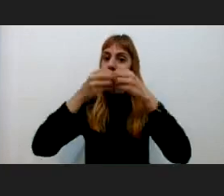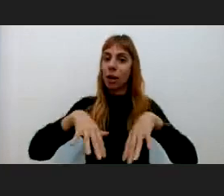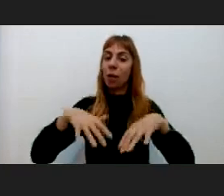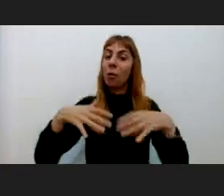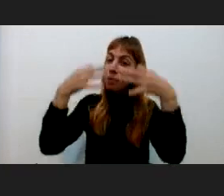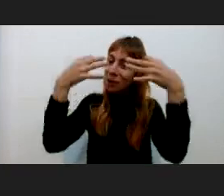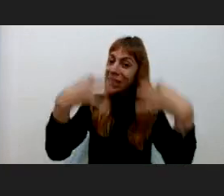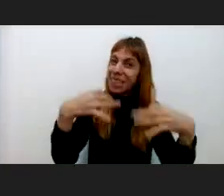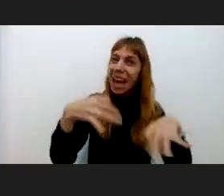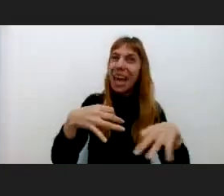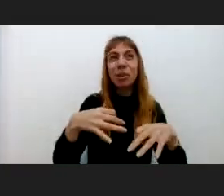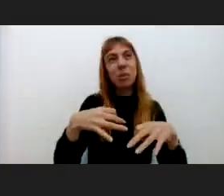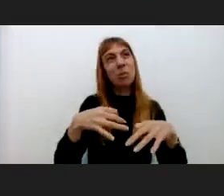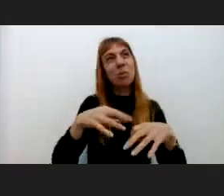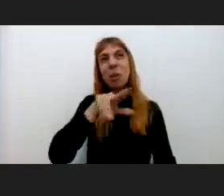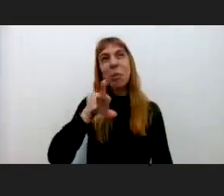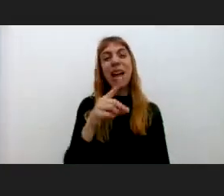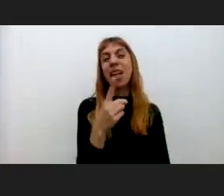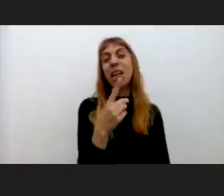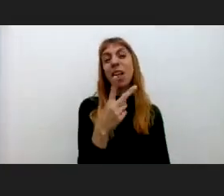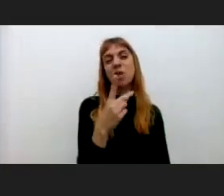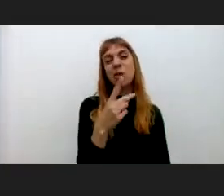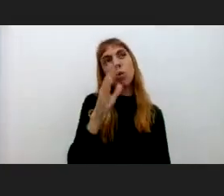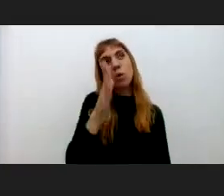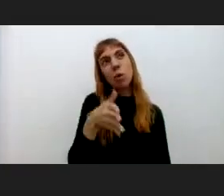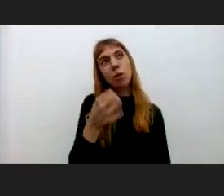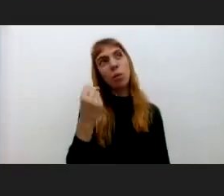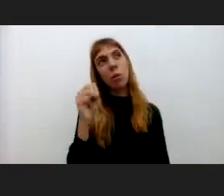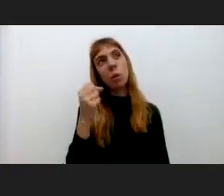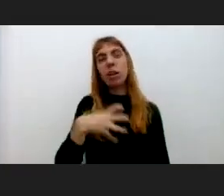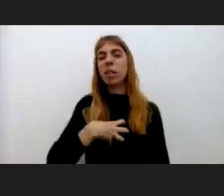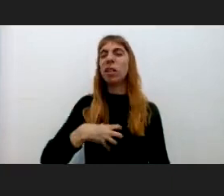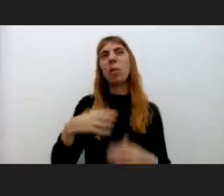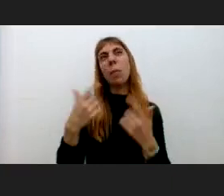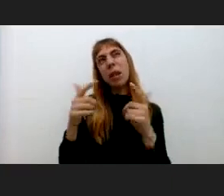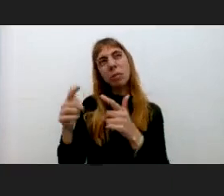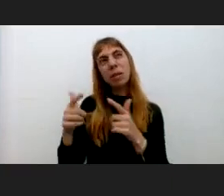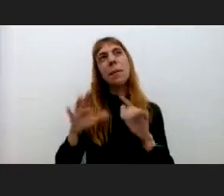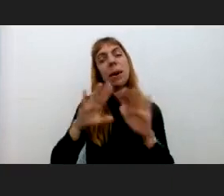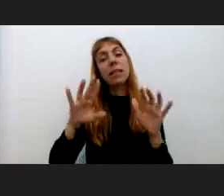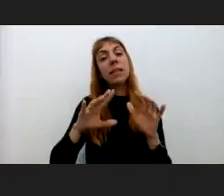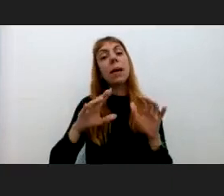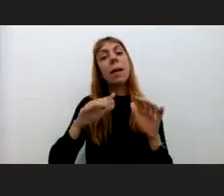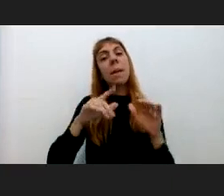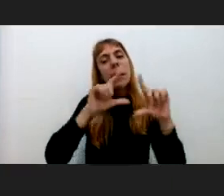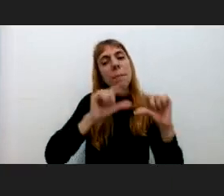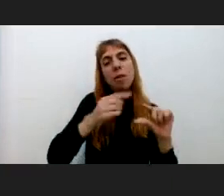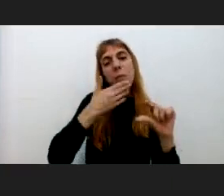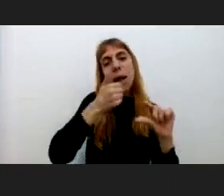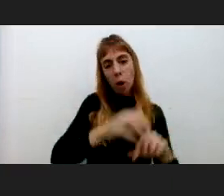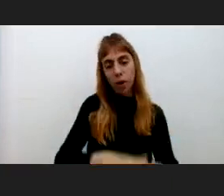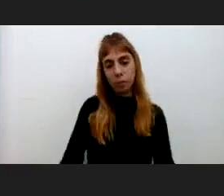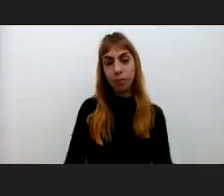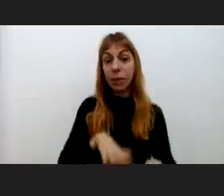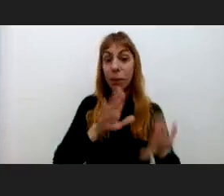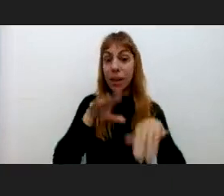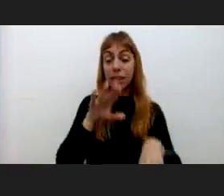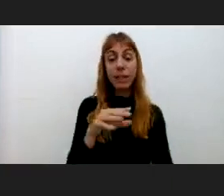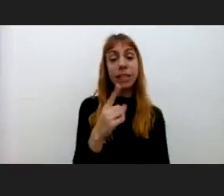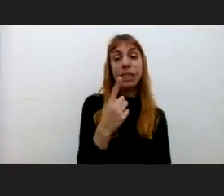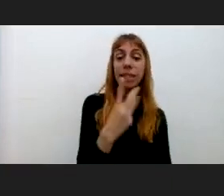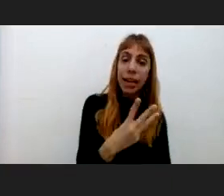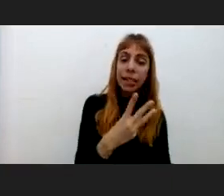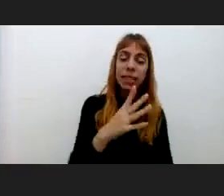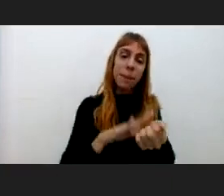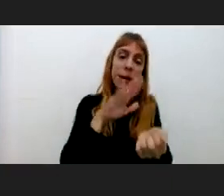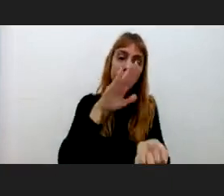que 12/8. Não dá sintomas, a pessoa tem 13, 14, 15/9, 15/10,